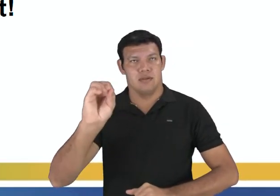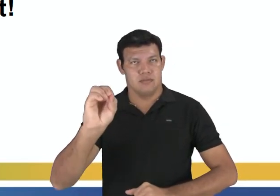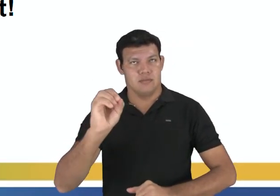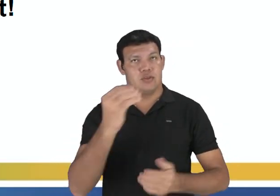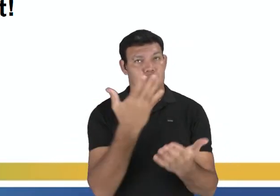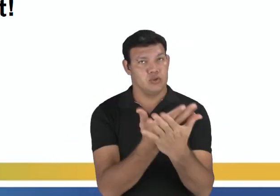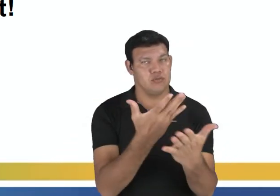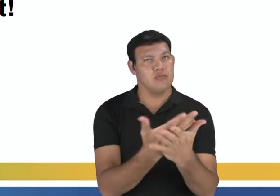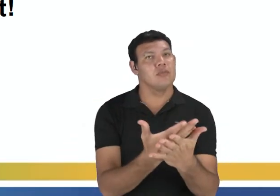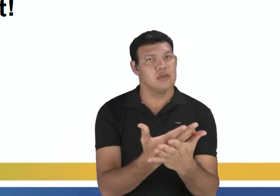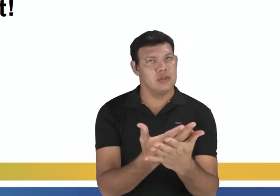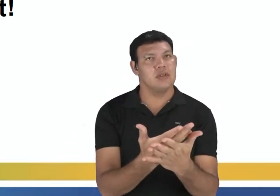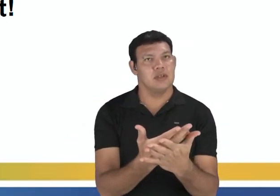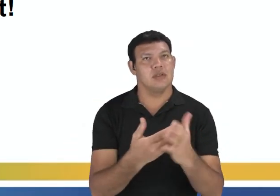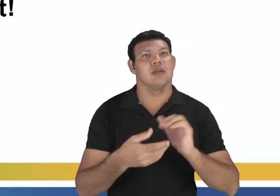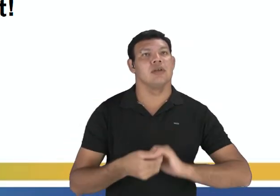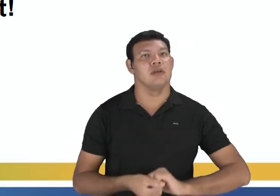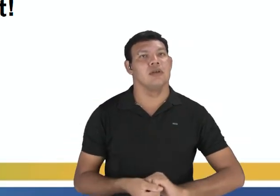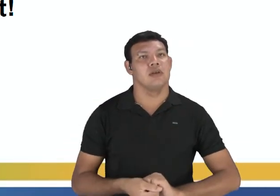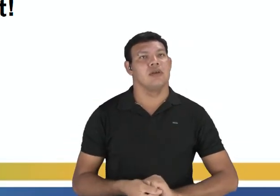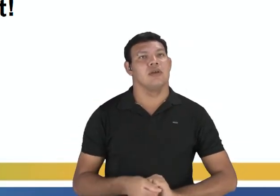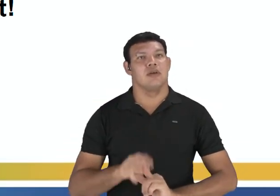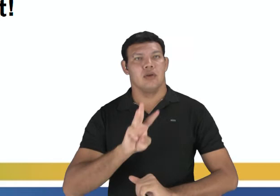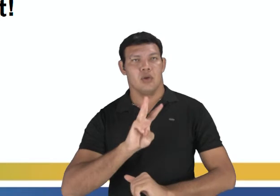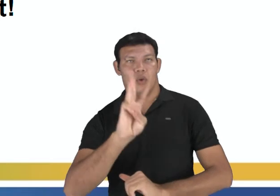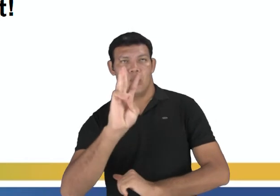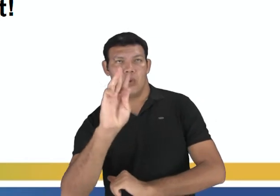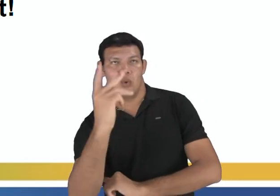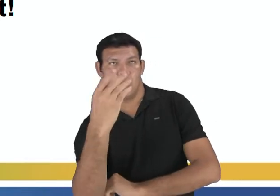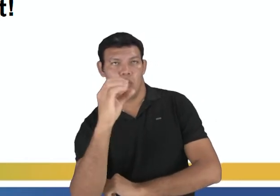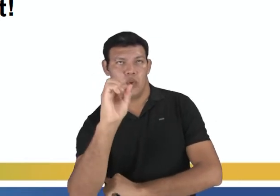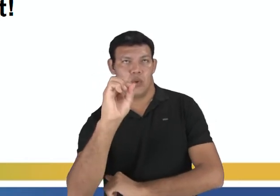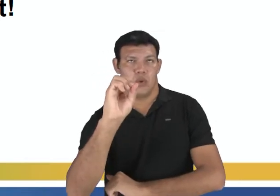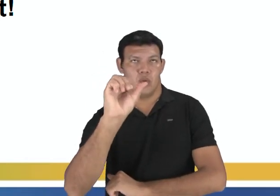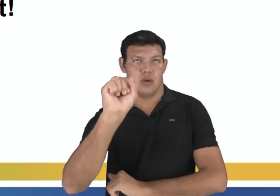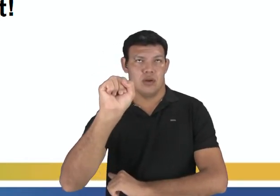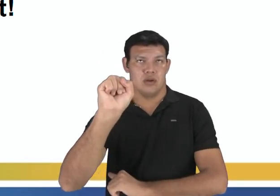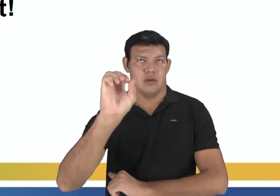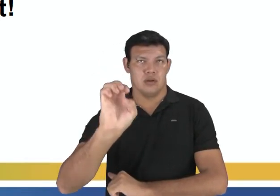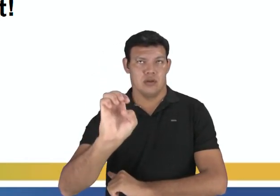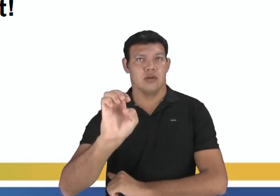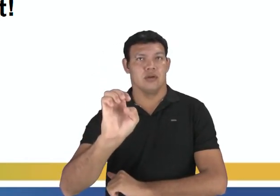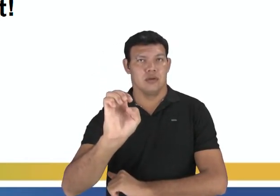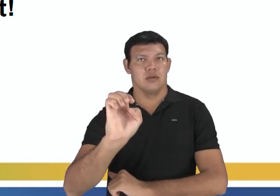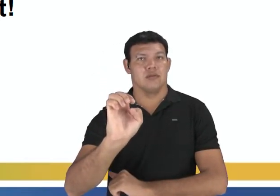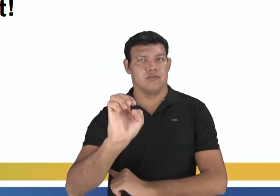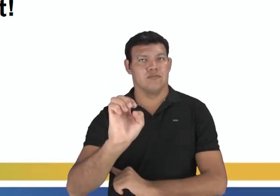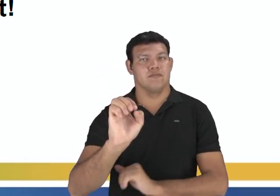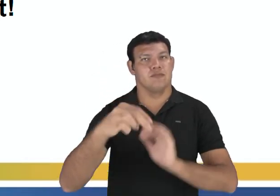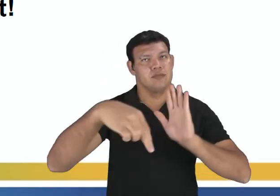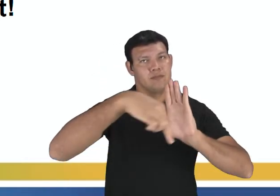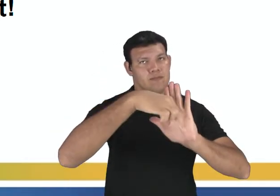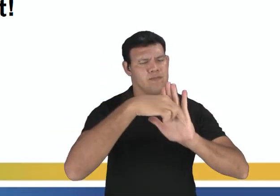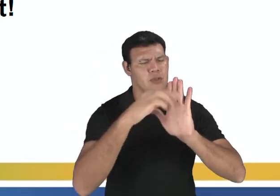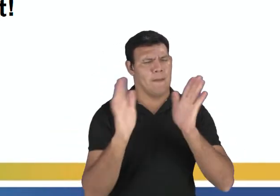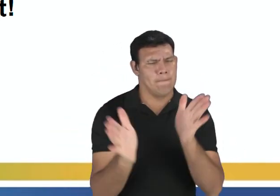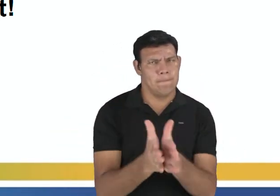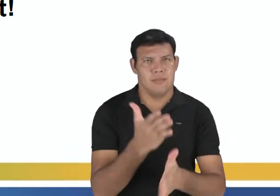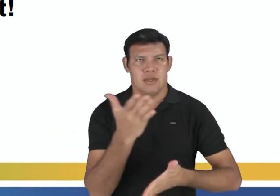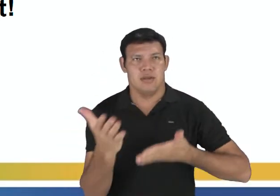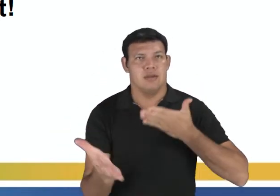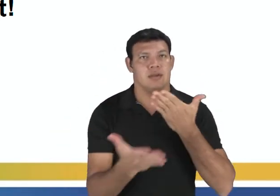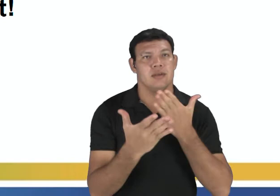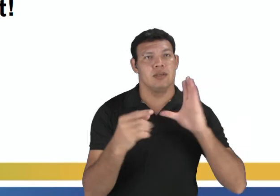Letter C, na letra C. E só pode ser o when, porque eu vou estar perguntando aí, ó,